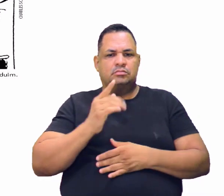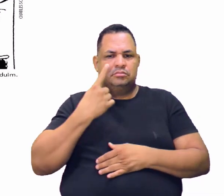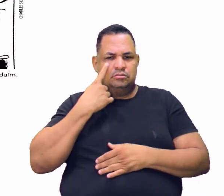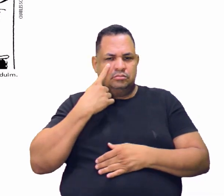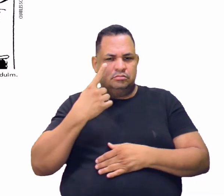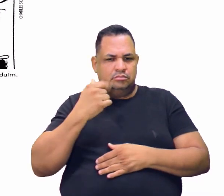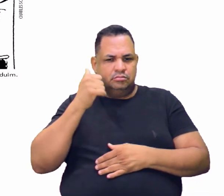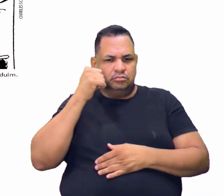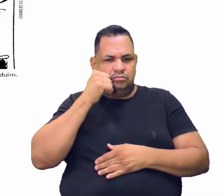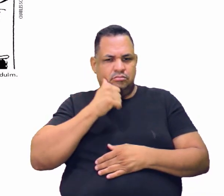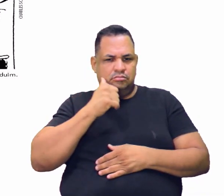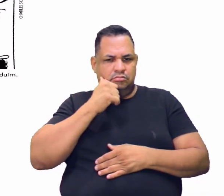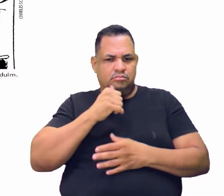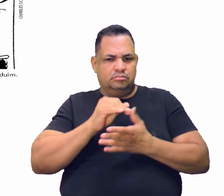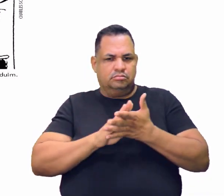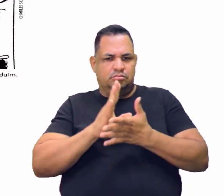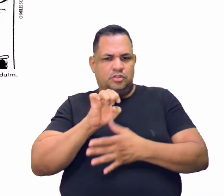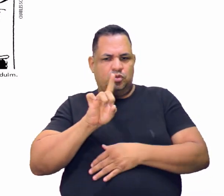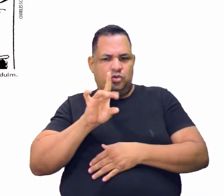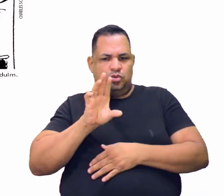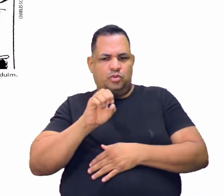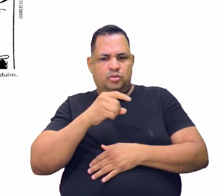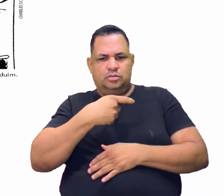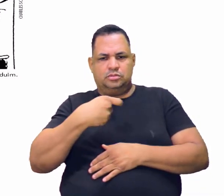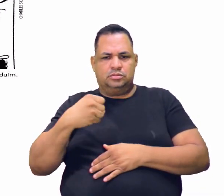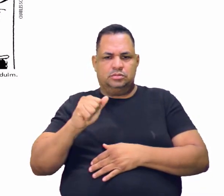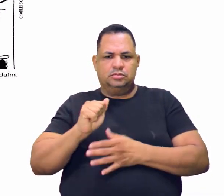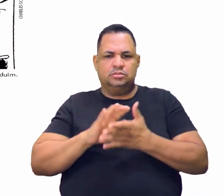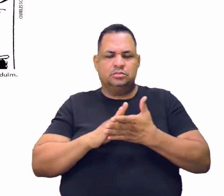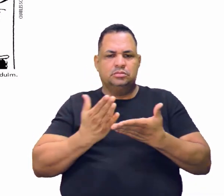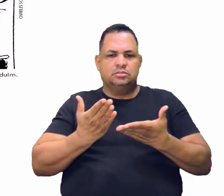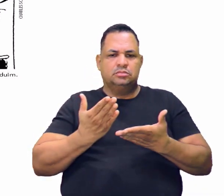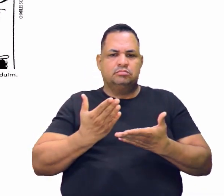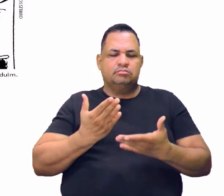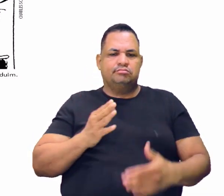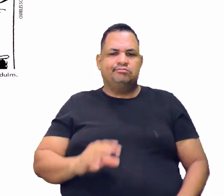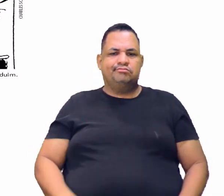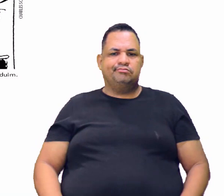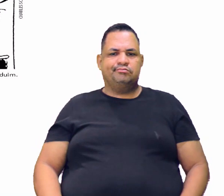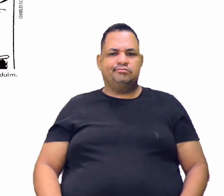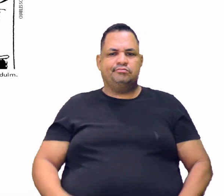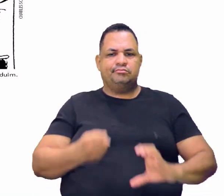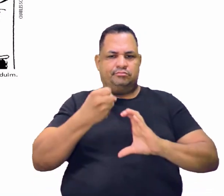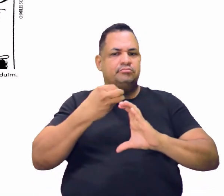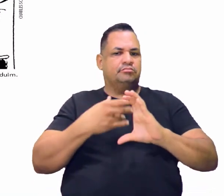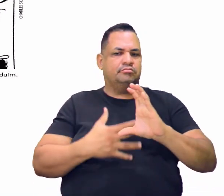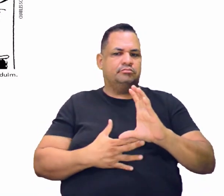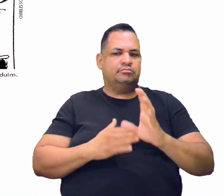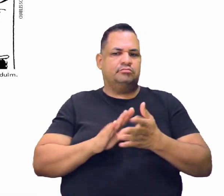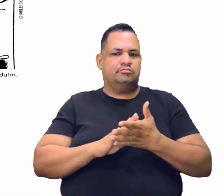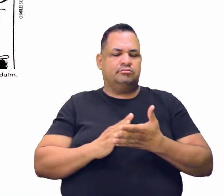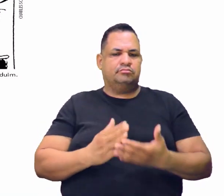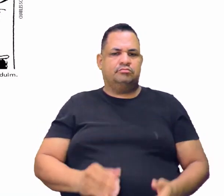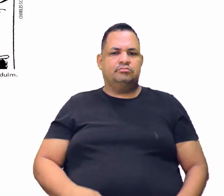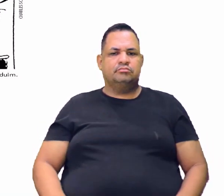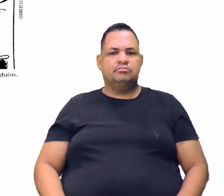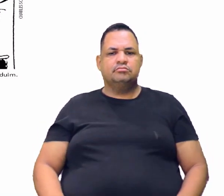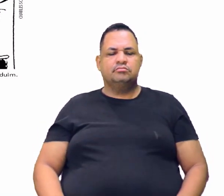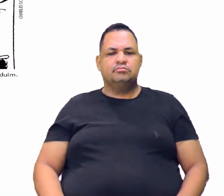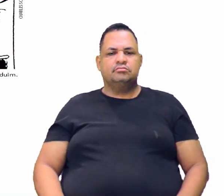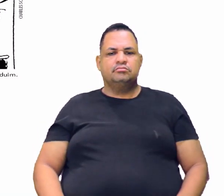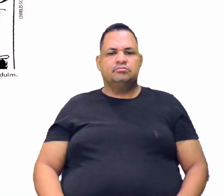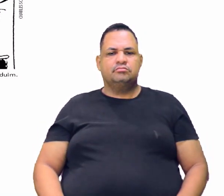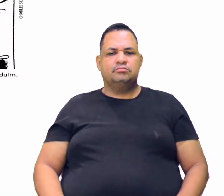é meio ortodoxa, não é? Então, olha só. Olha aqui, ela deu uma característica. Tá certo?